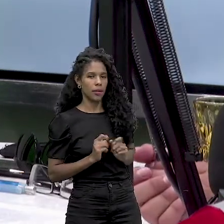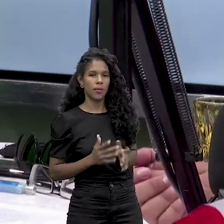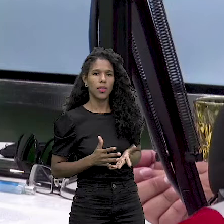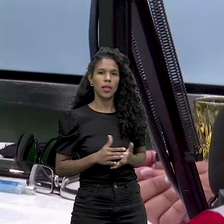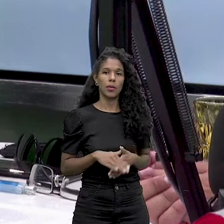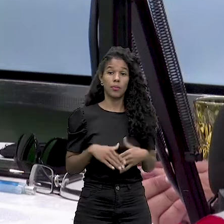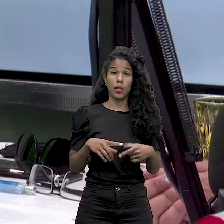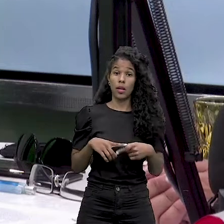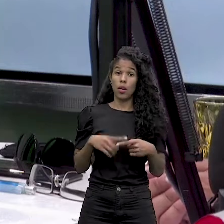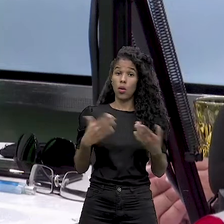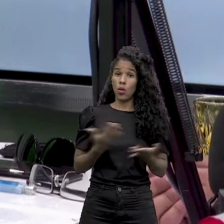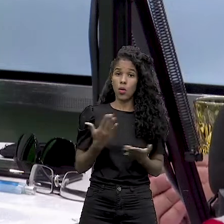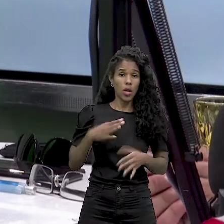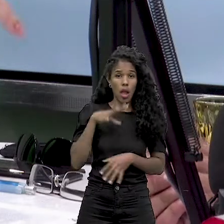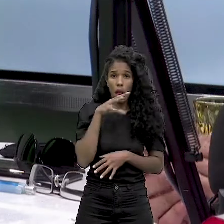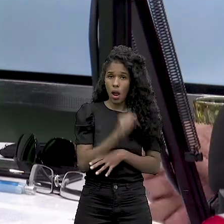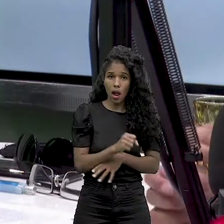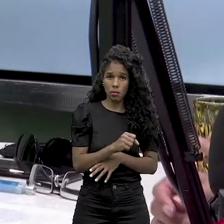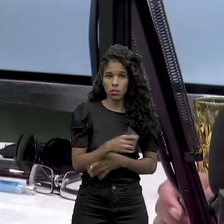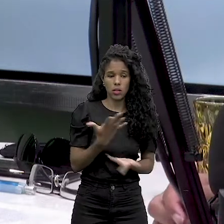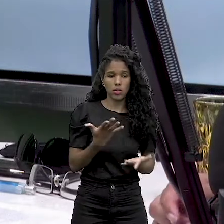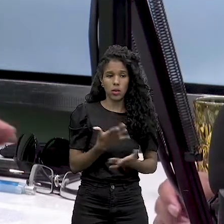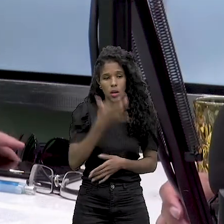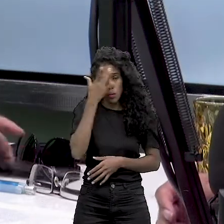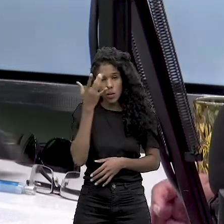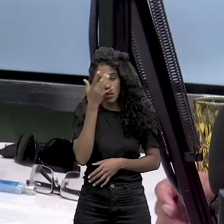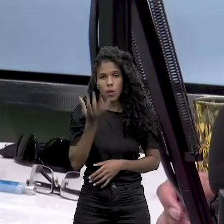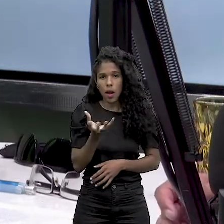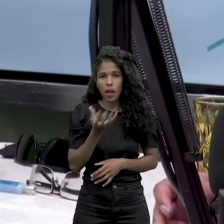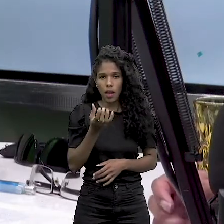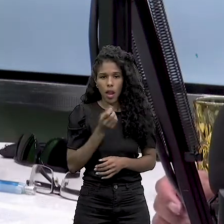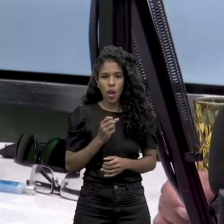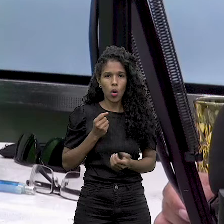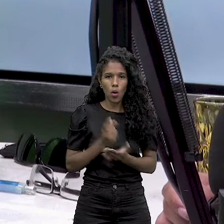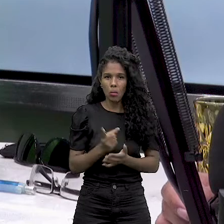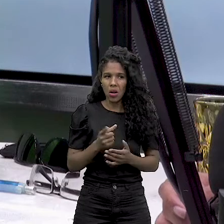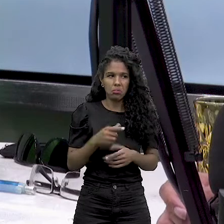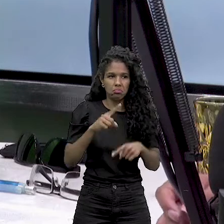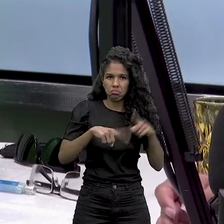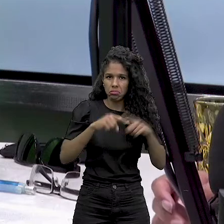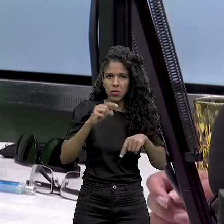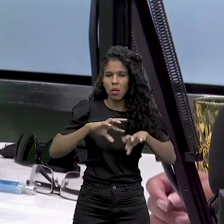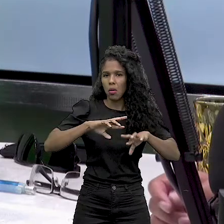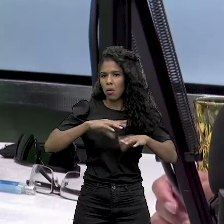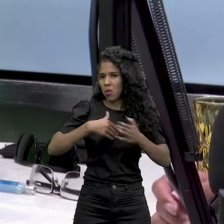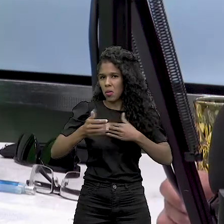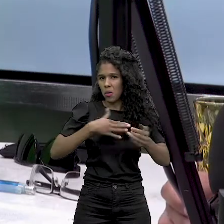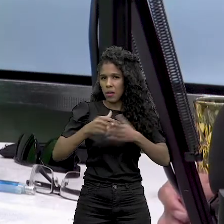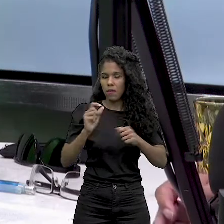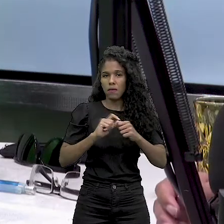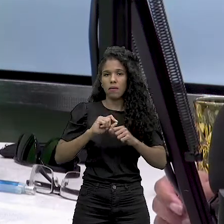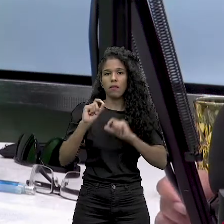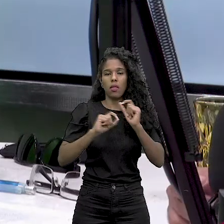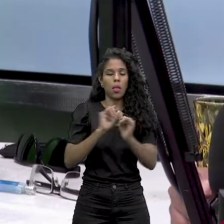já pagou. Né? Assim como a empresa faz, você também faz. No celular, você compra lá da China, né? Não tem aí os sites de